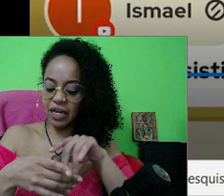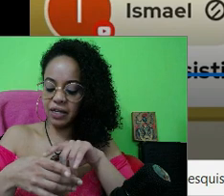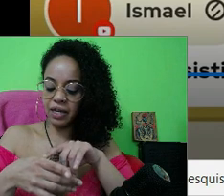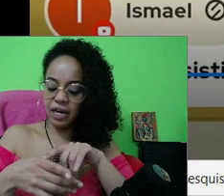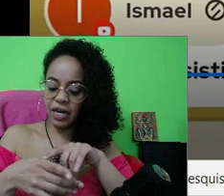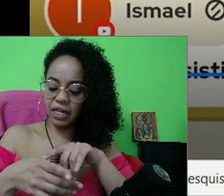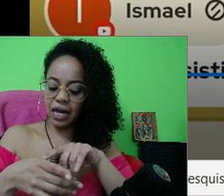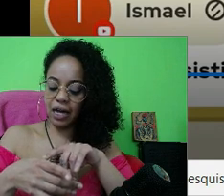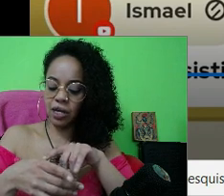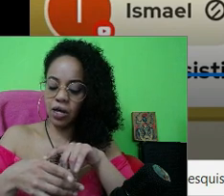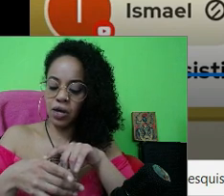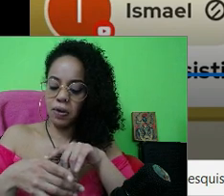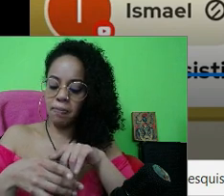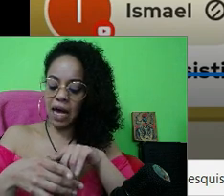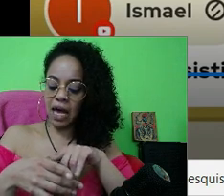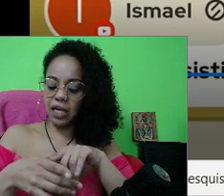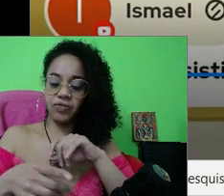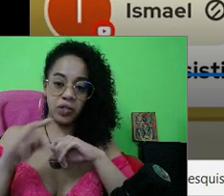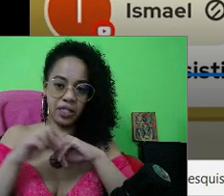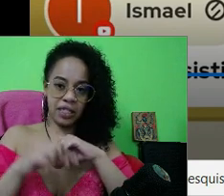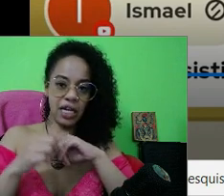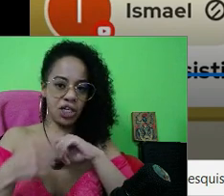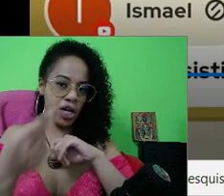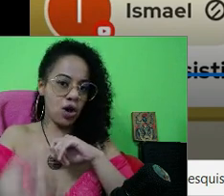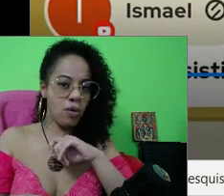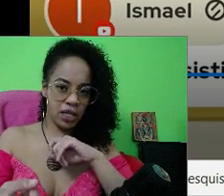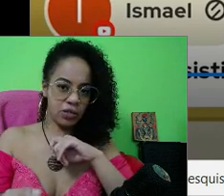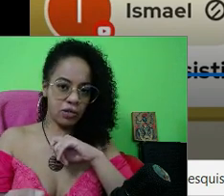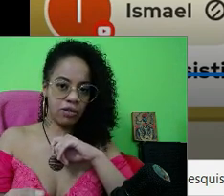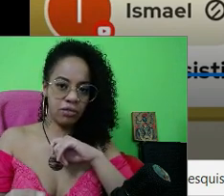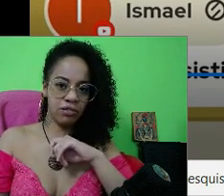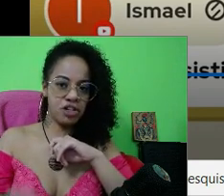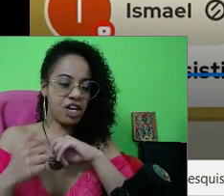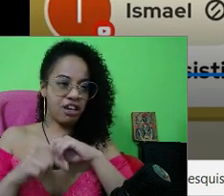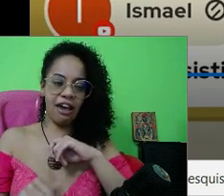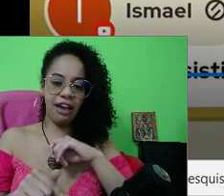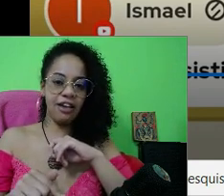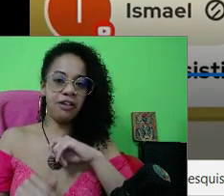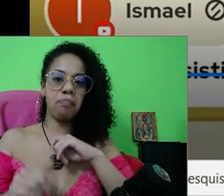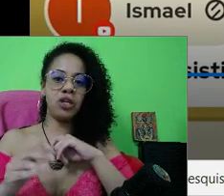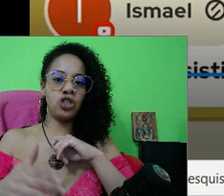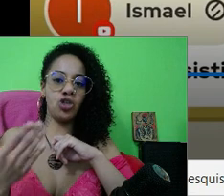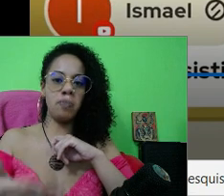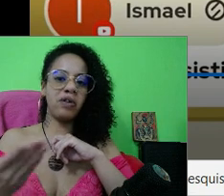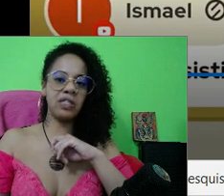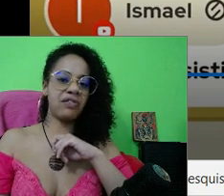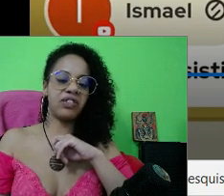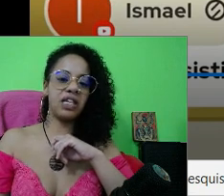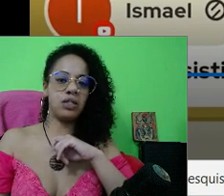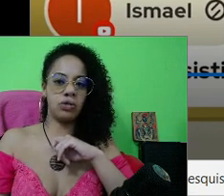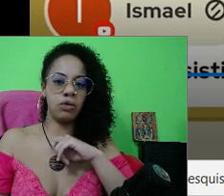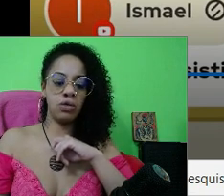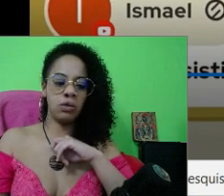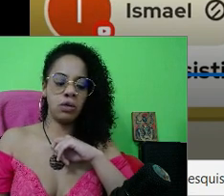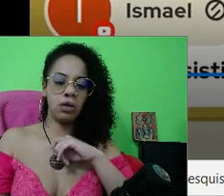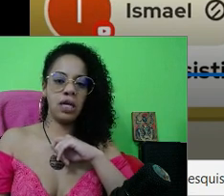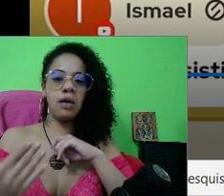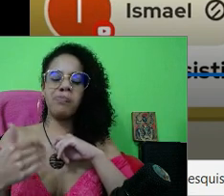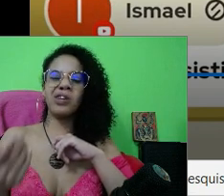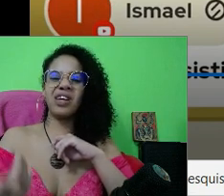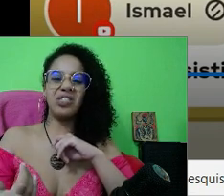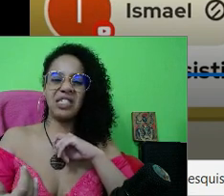né ataque Mas você que gerou isso ninguém pediu para você fazer isso